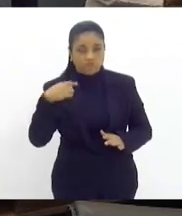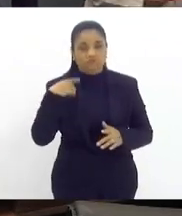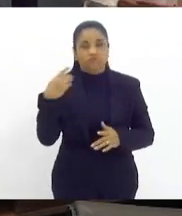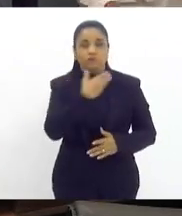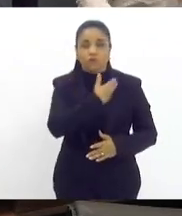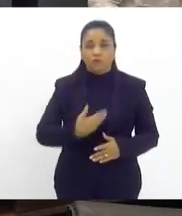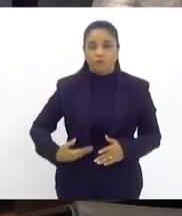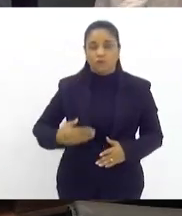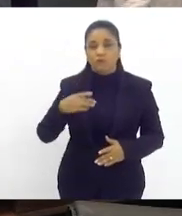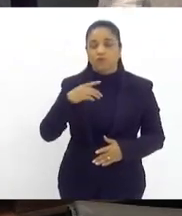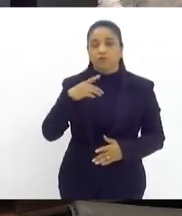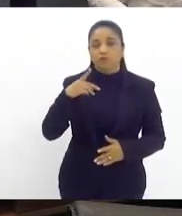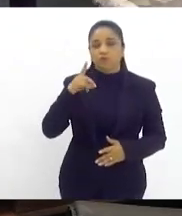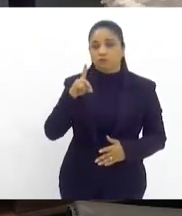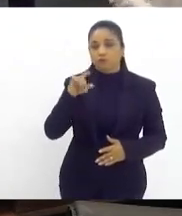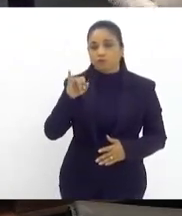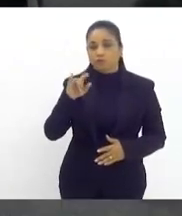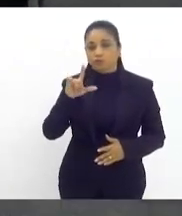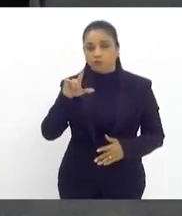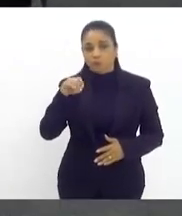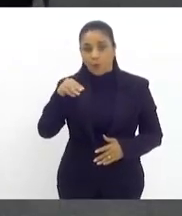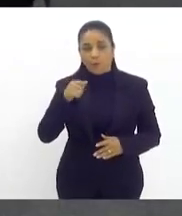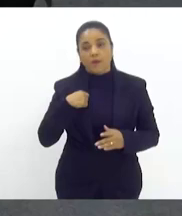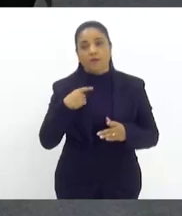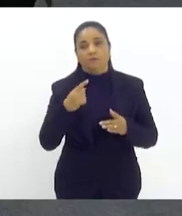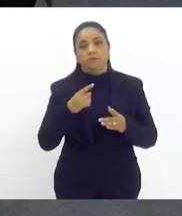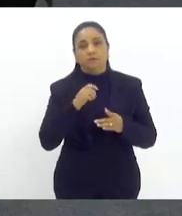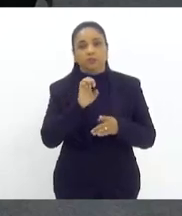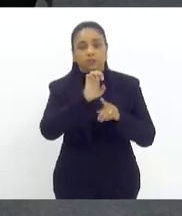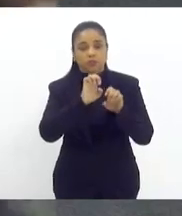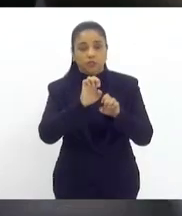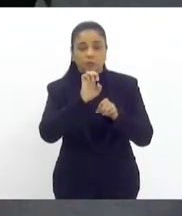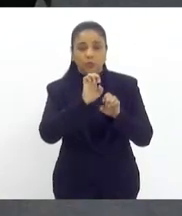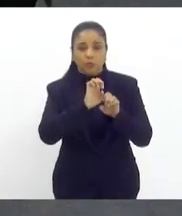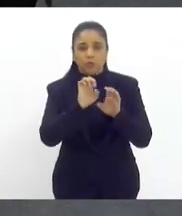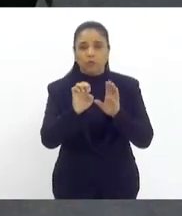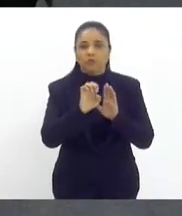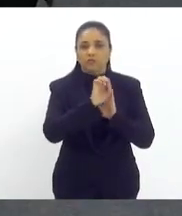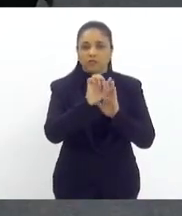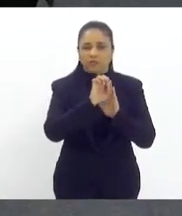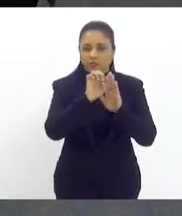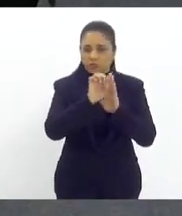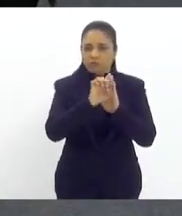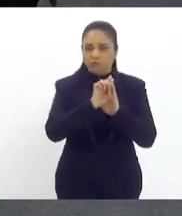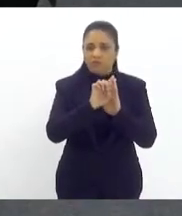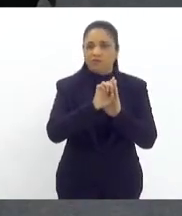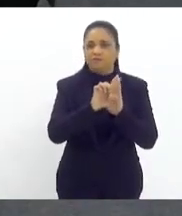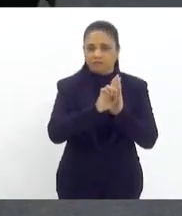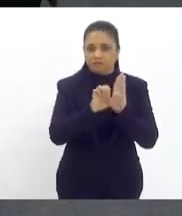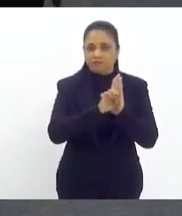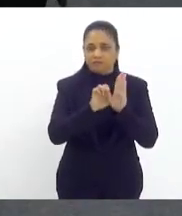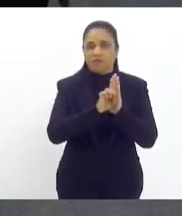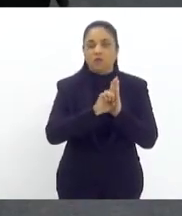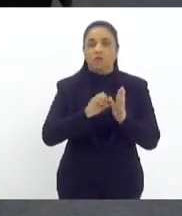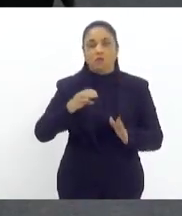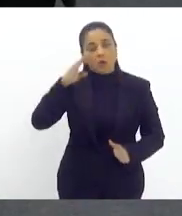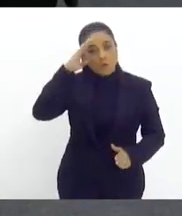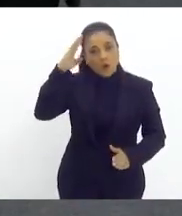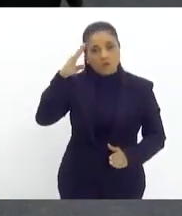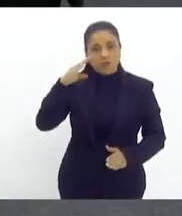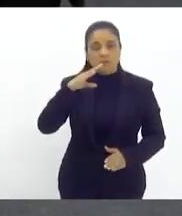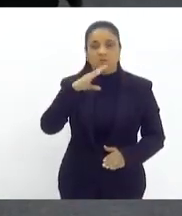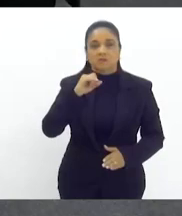criou o Estatuto da Guarda Civil, que normatizou de certa forma a atuação desses agentes importantes na